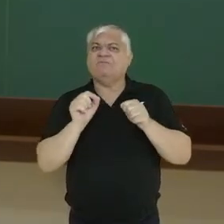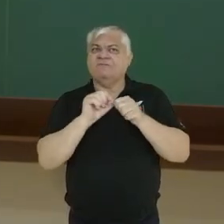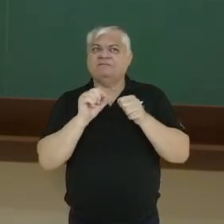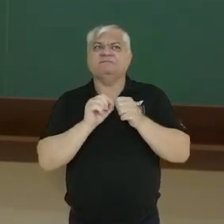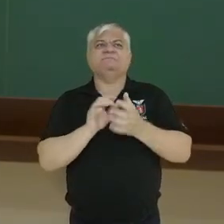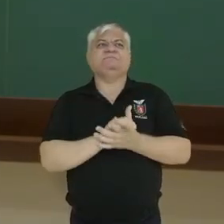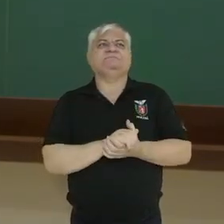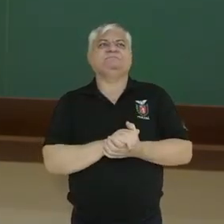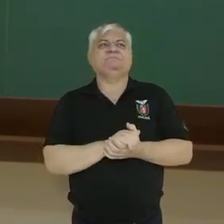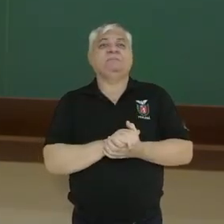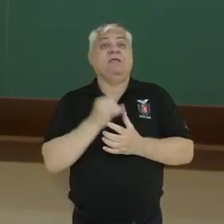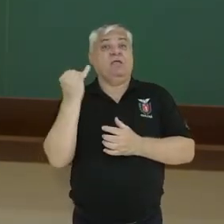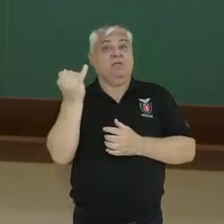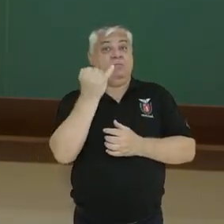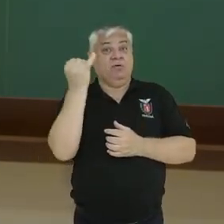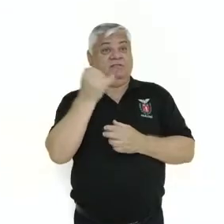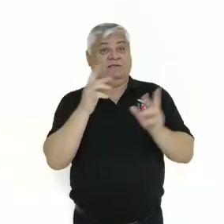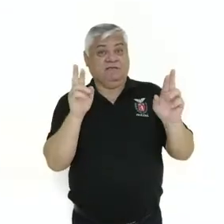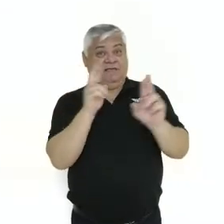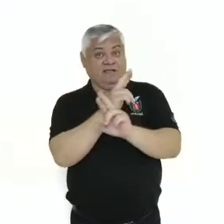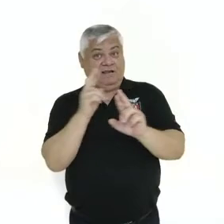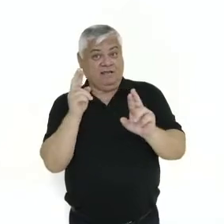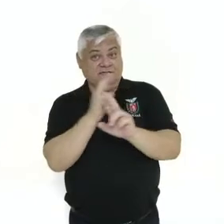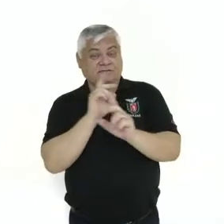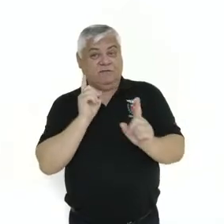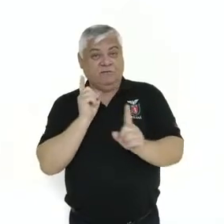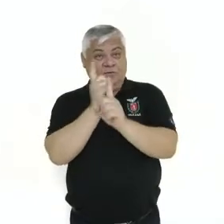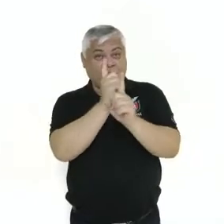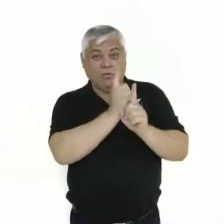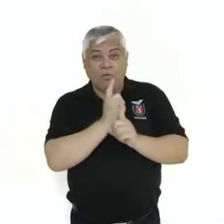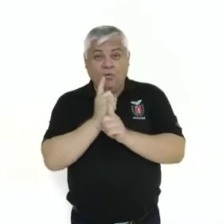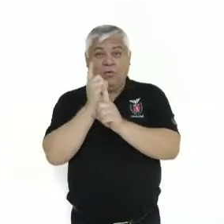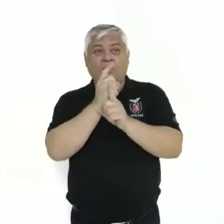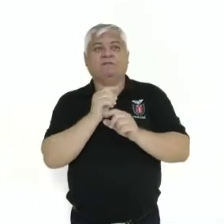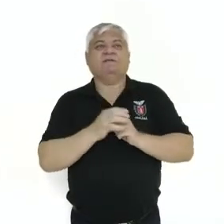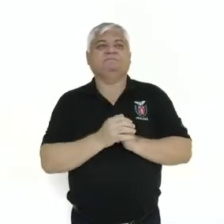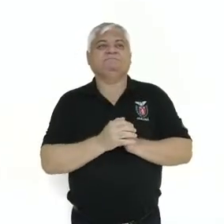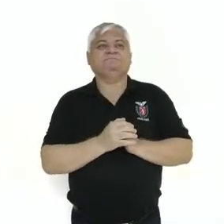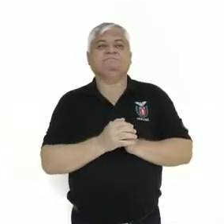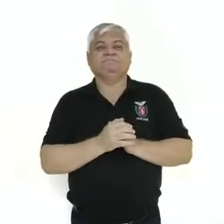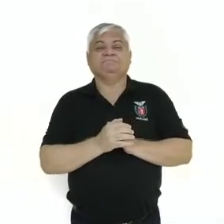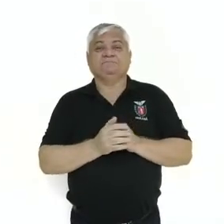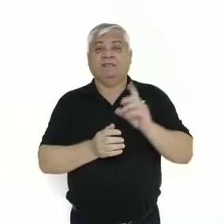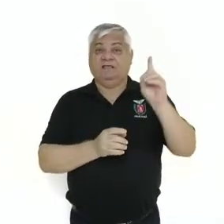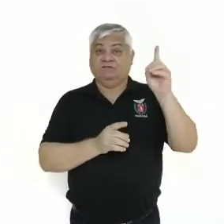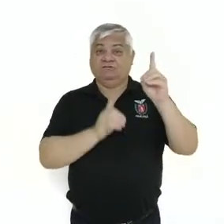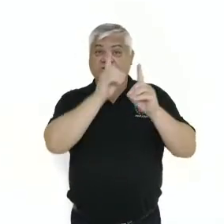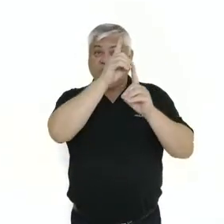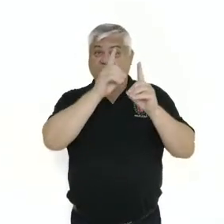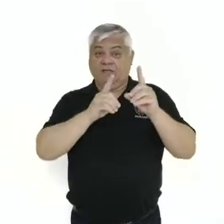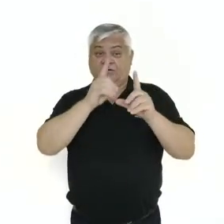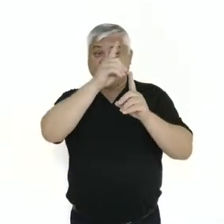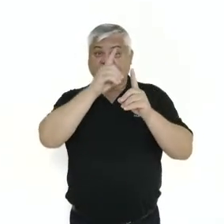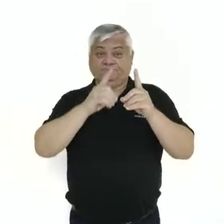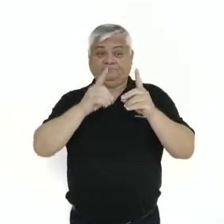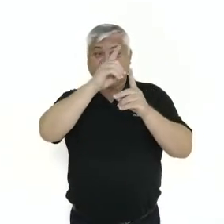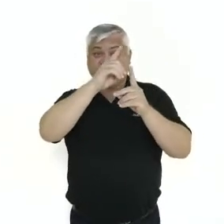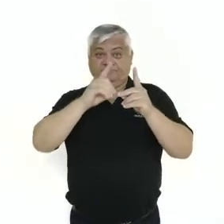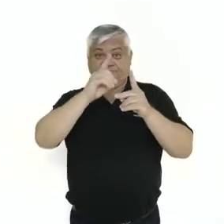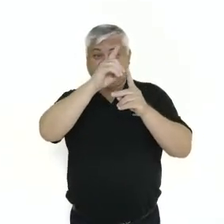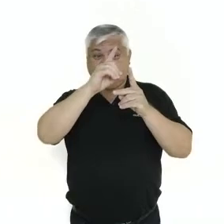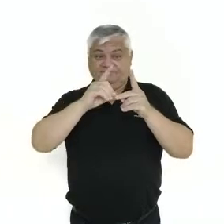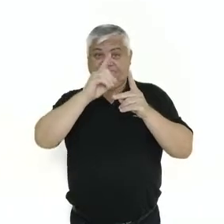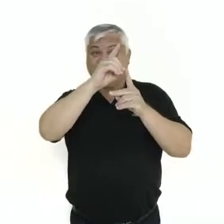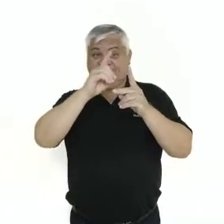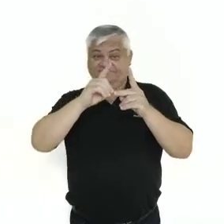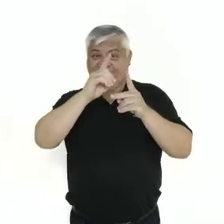tá bom? Então, as relações importantes que encontramos na aplicação do teorema de Pitágoras: a diagonal de um quadrado, diagonal igual a L